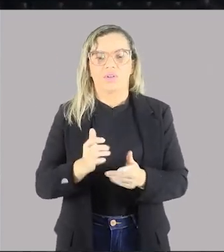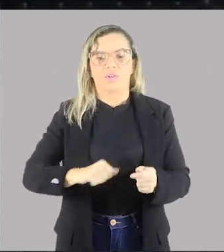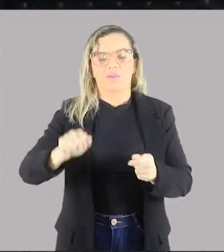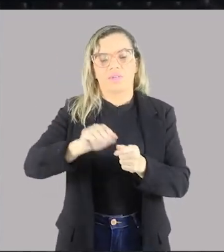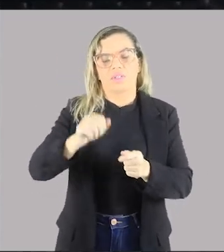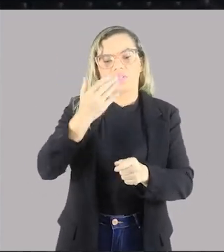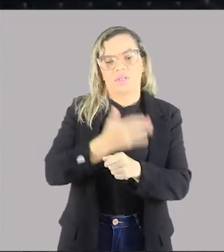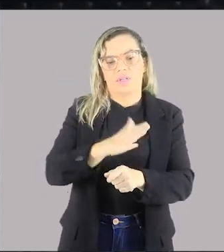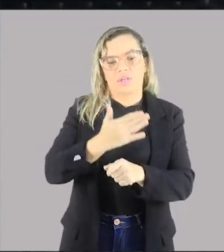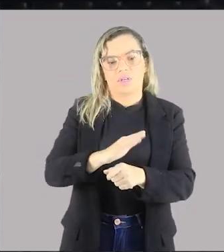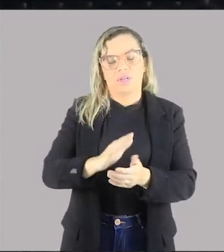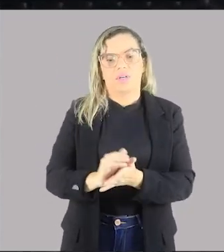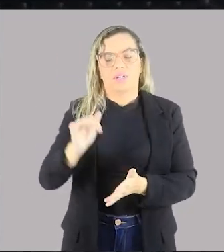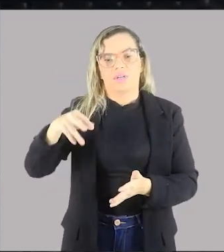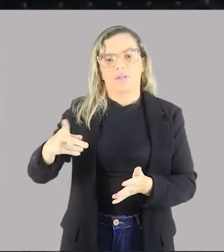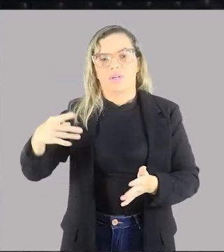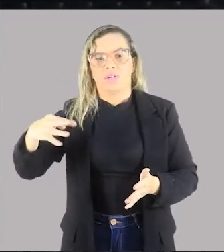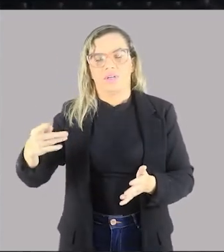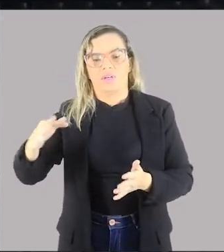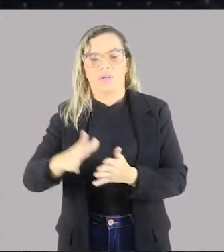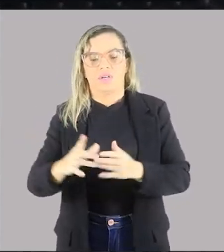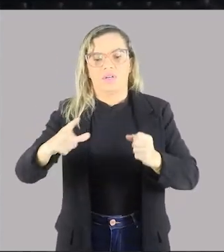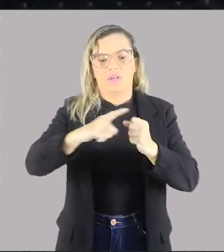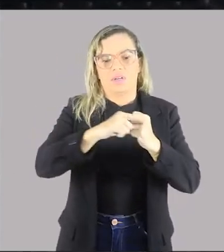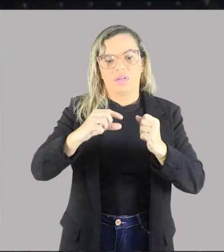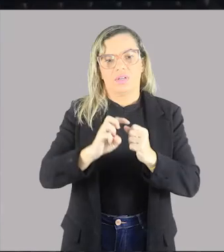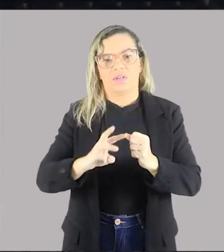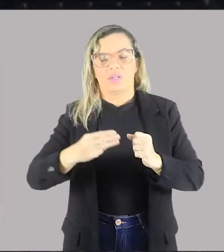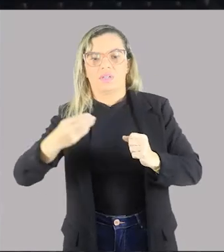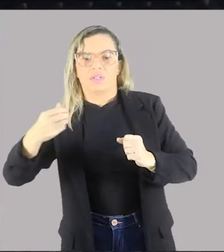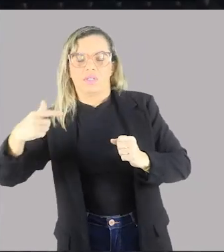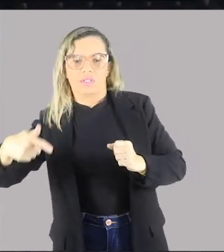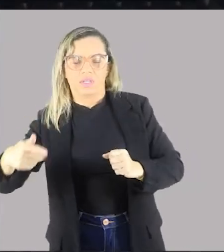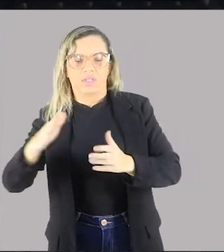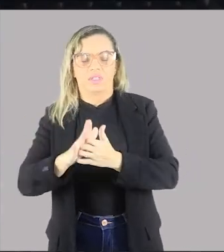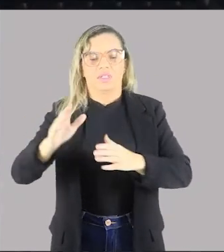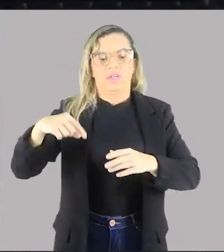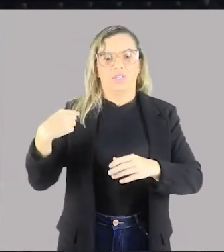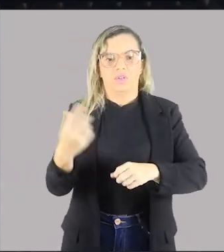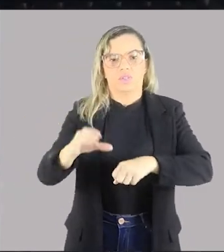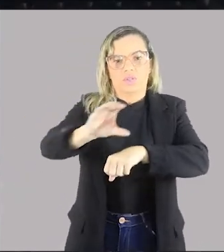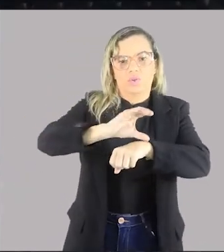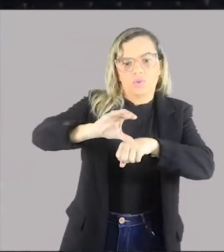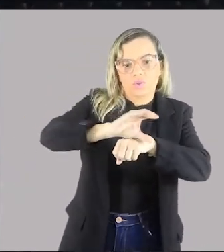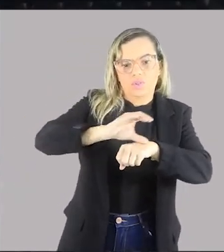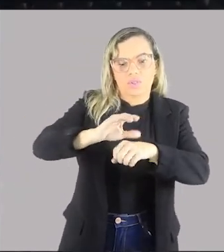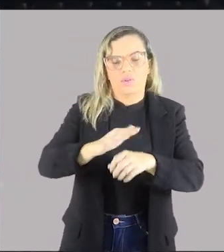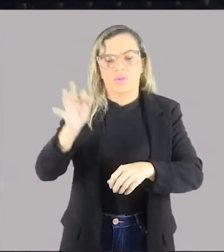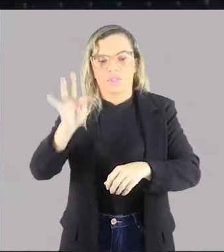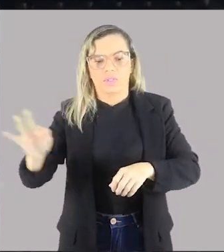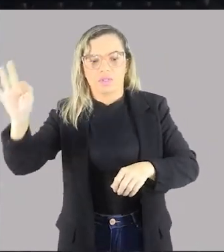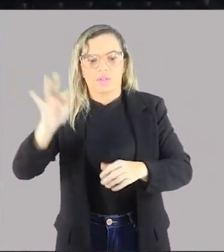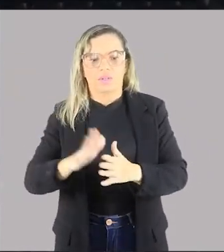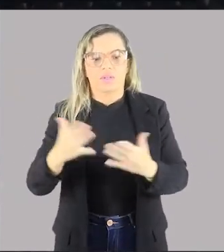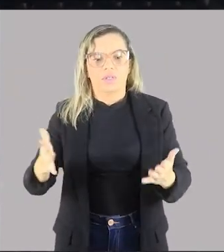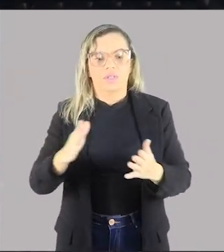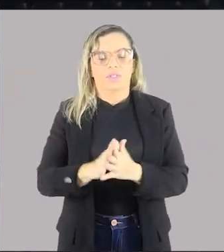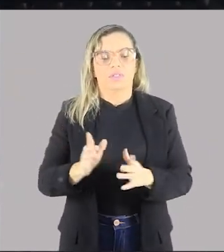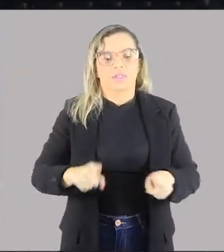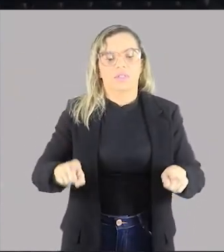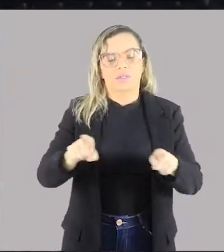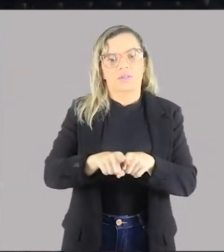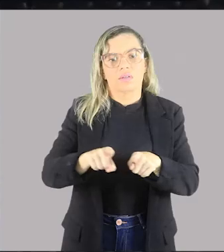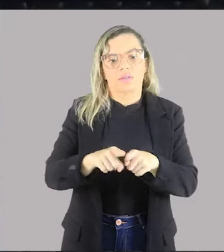anteriormente, inscritos no artigo 37 da nossa Constituição, certo? Não é possível. Também não é possível